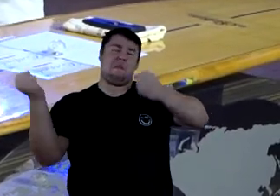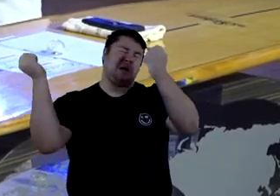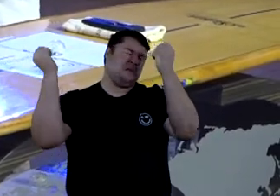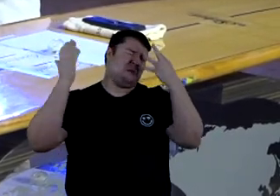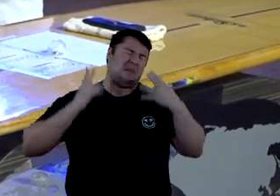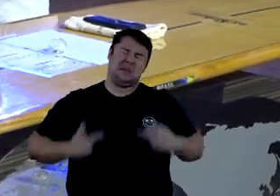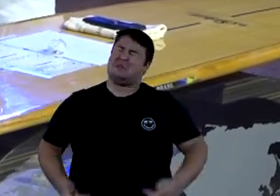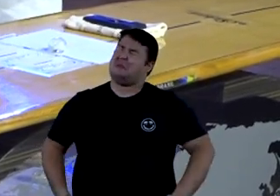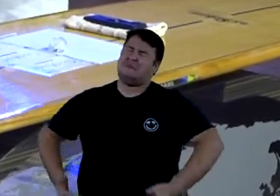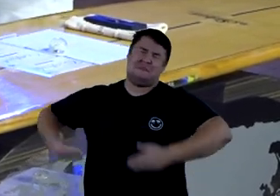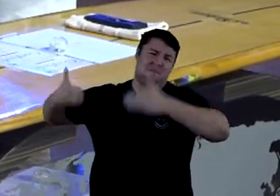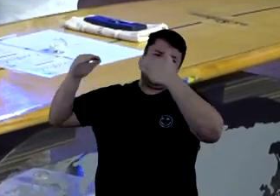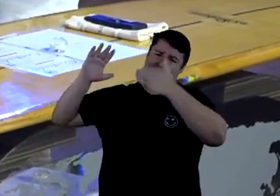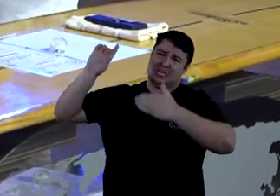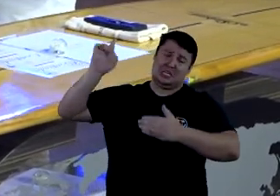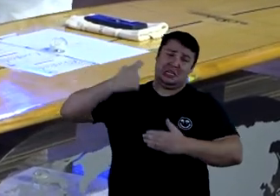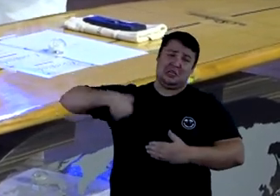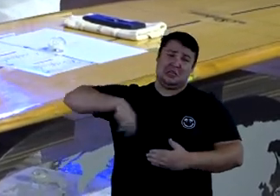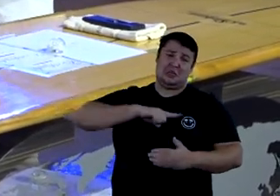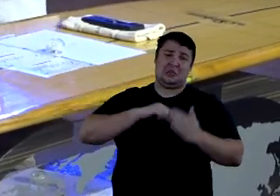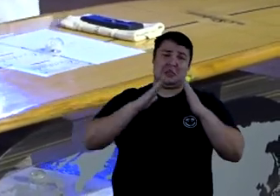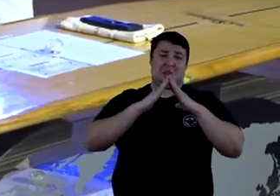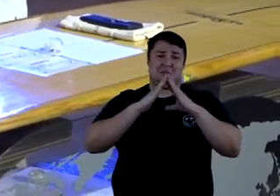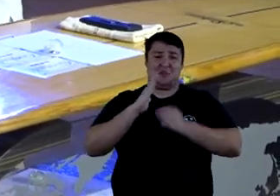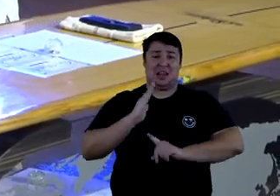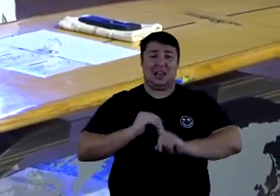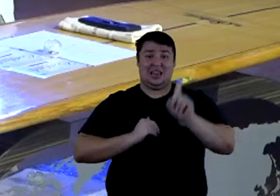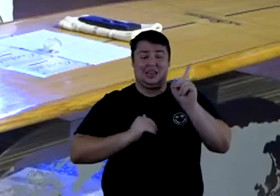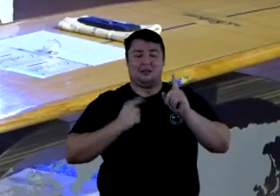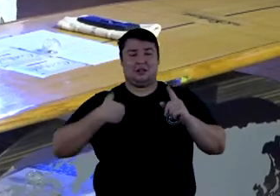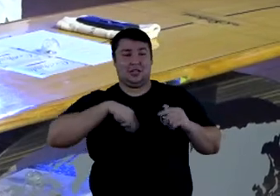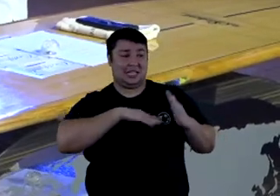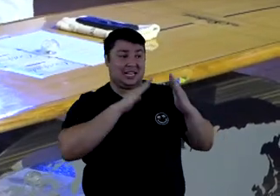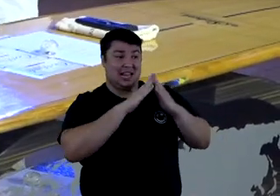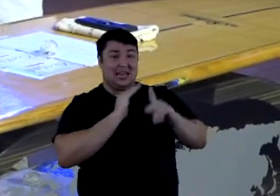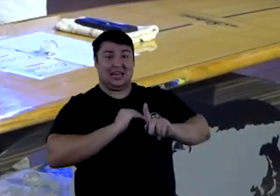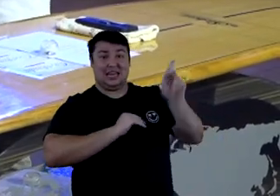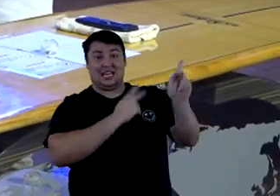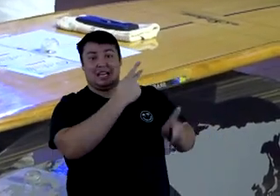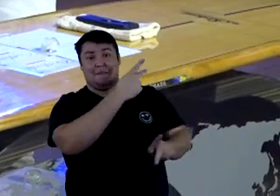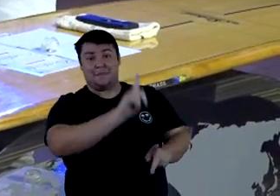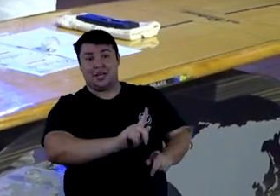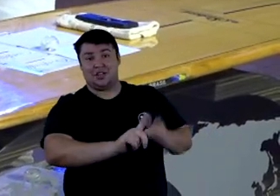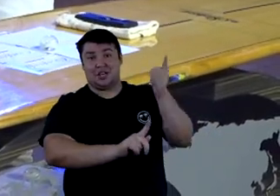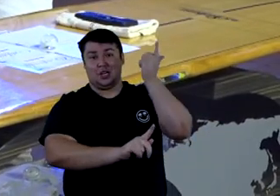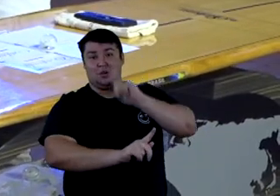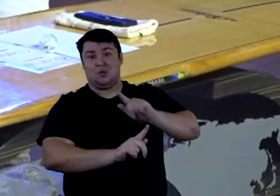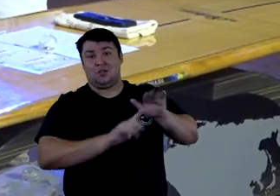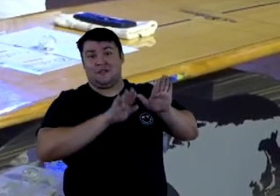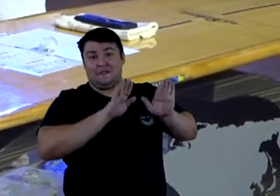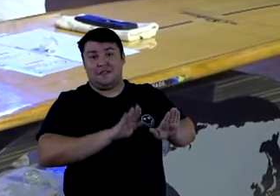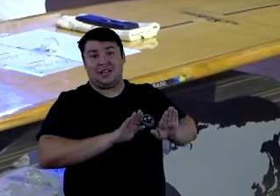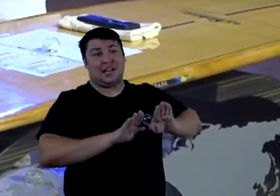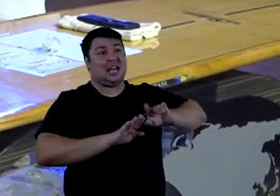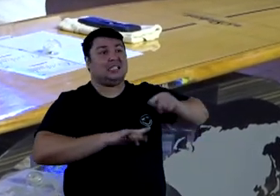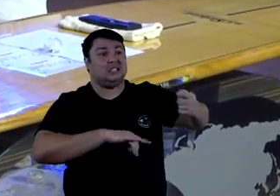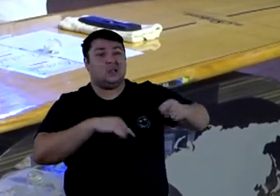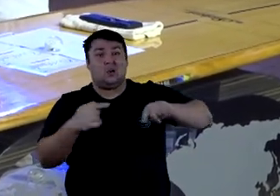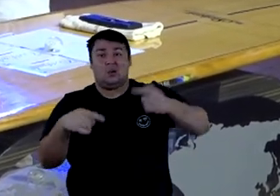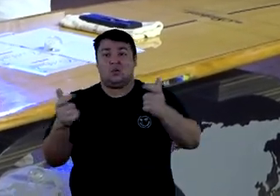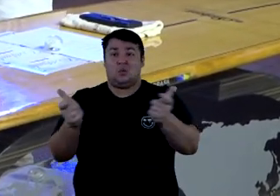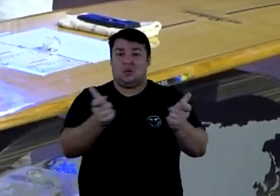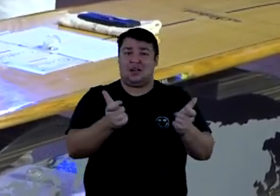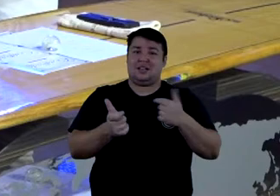presença de Deus. Nós moramos na Praia Grande e nós não conseguimos ficar em outra casa, não